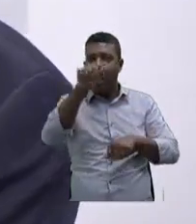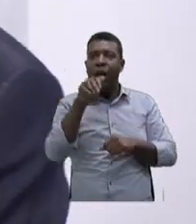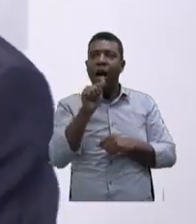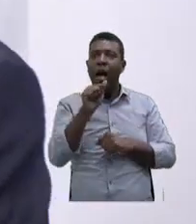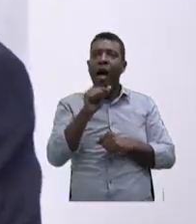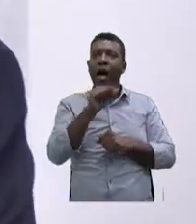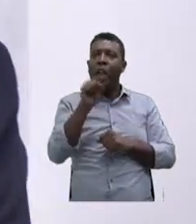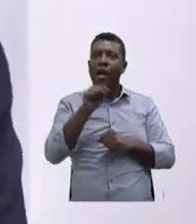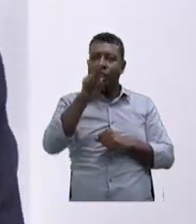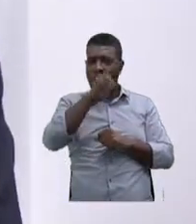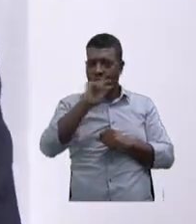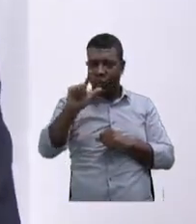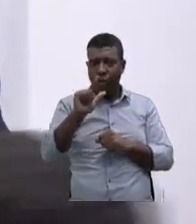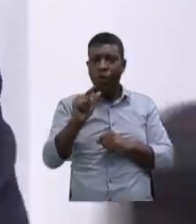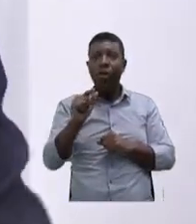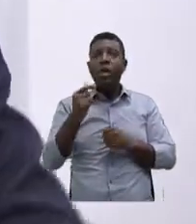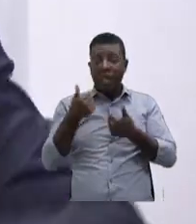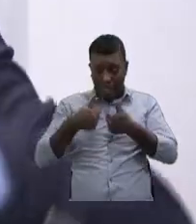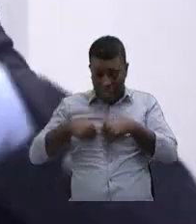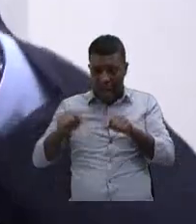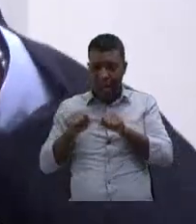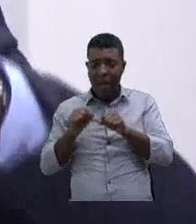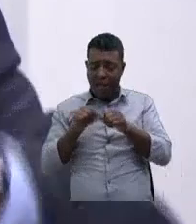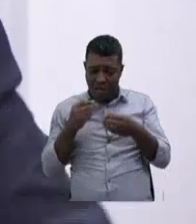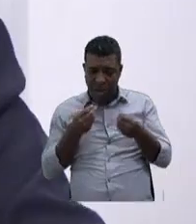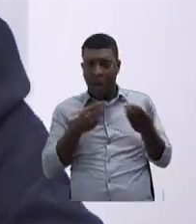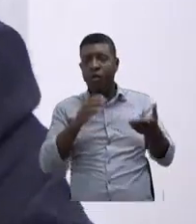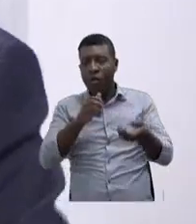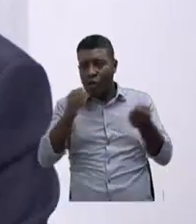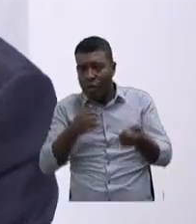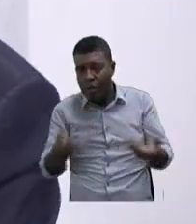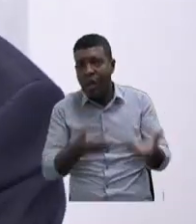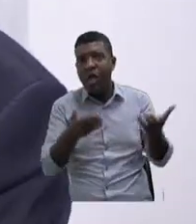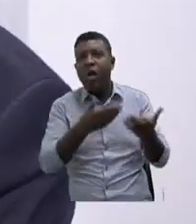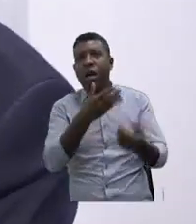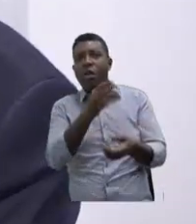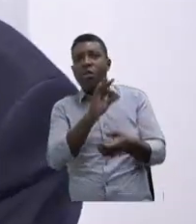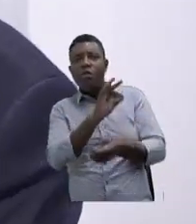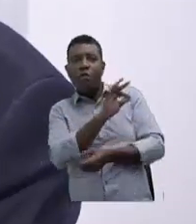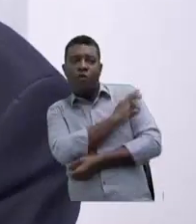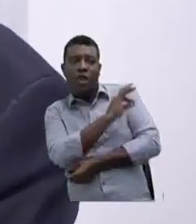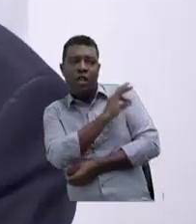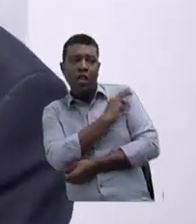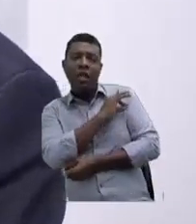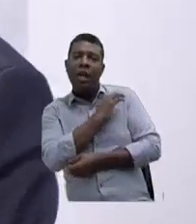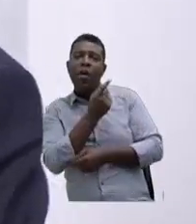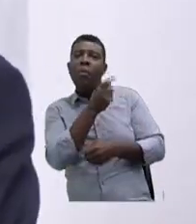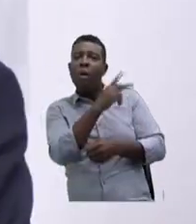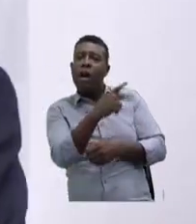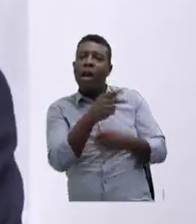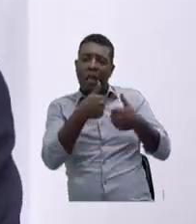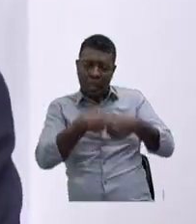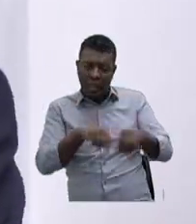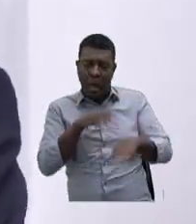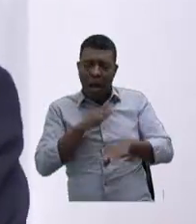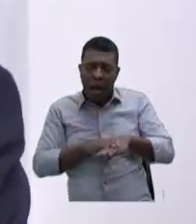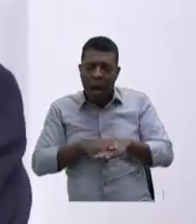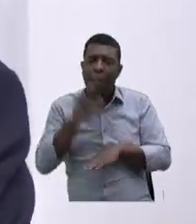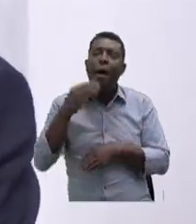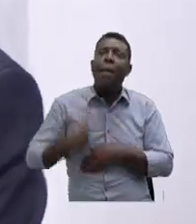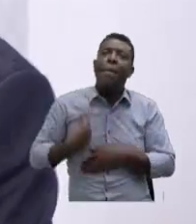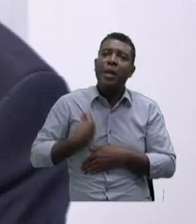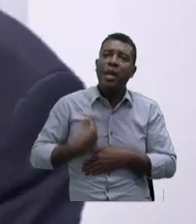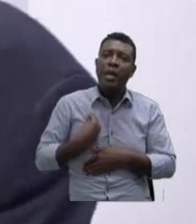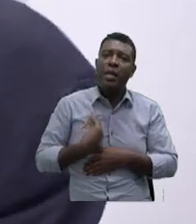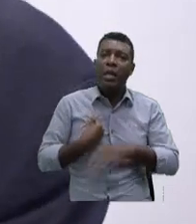incentivo fiscal à empresa para que ela realmente possa estar mais presente em Minas Gerais, sobretudo no